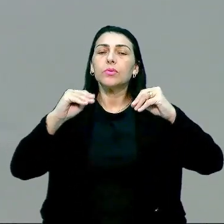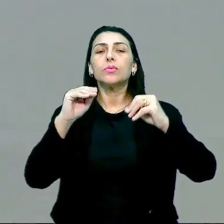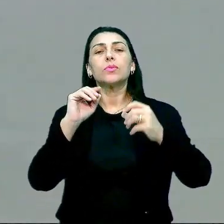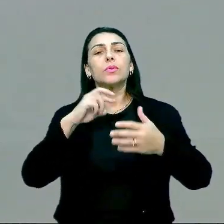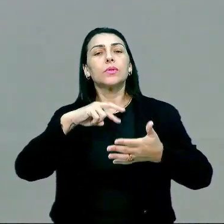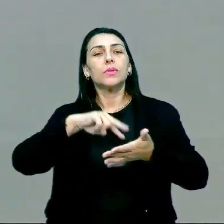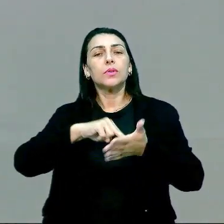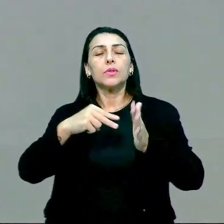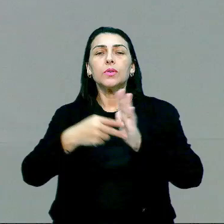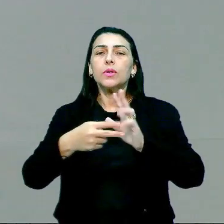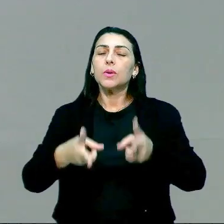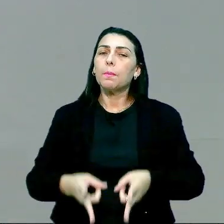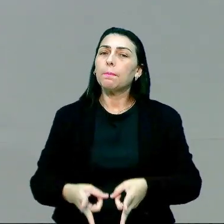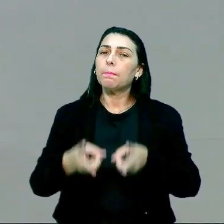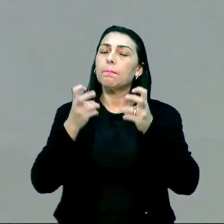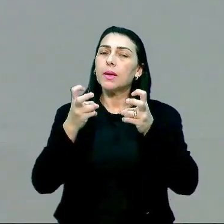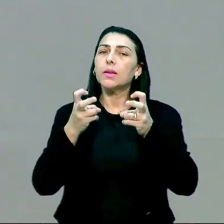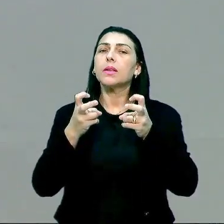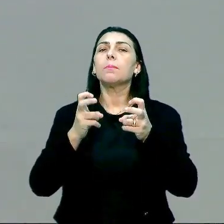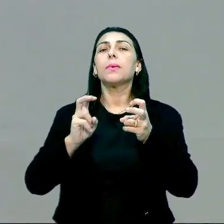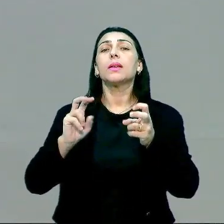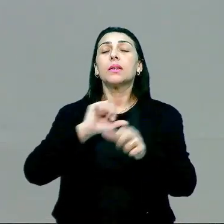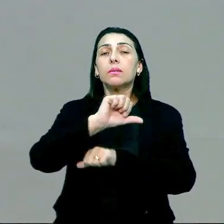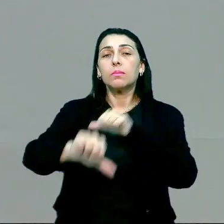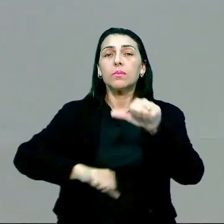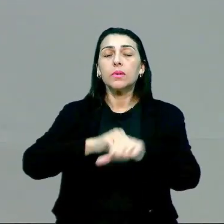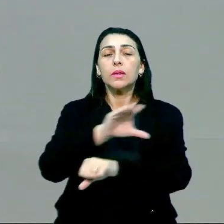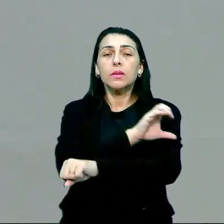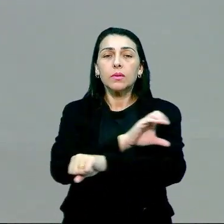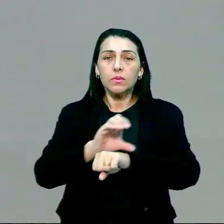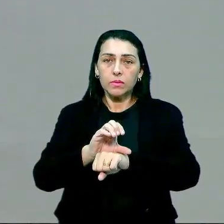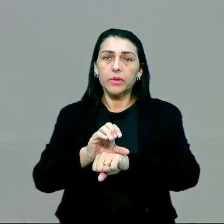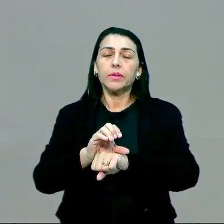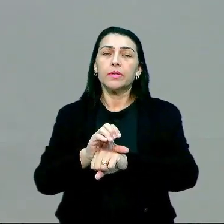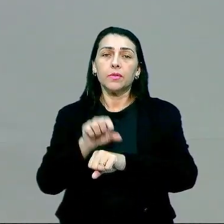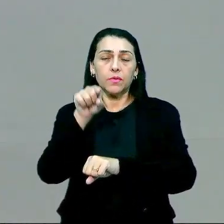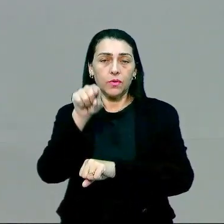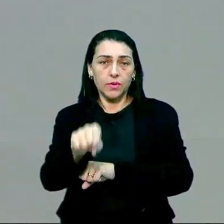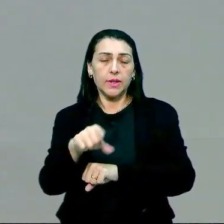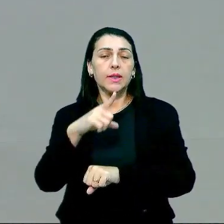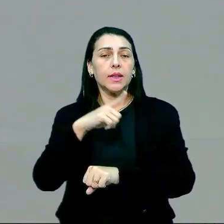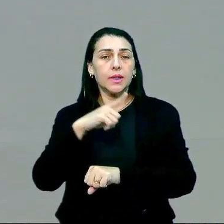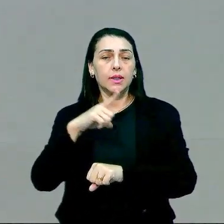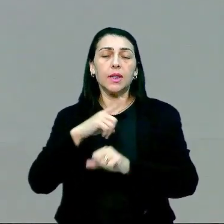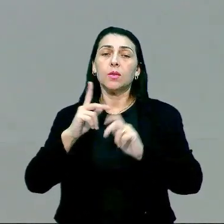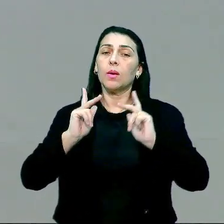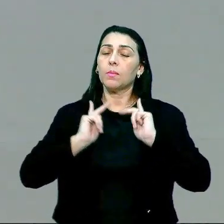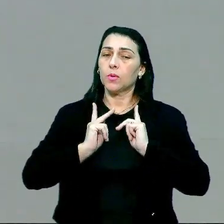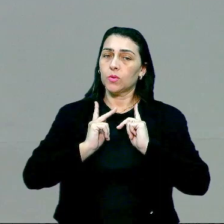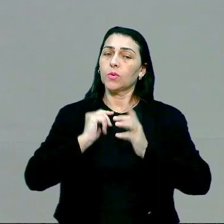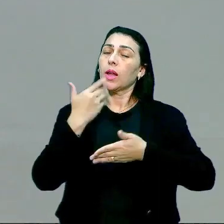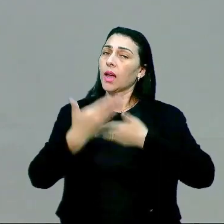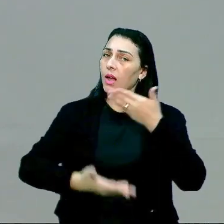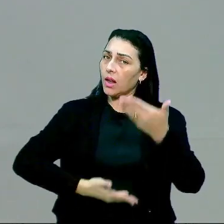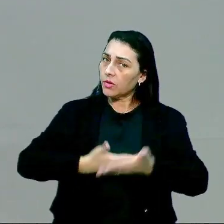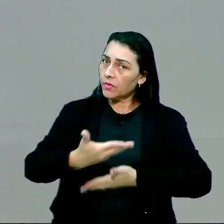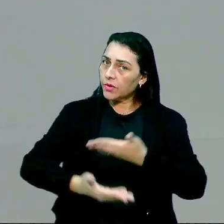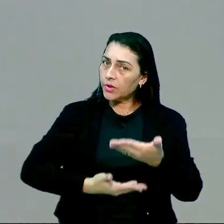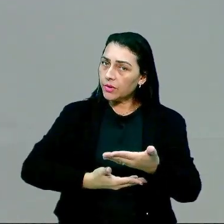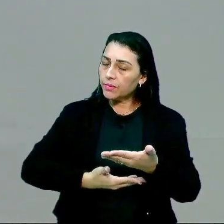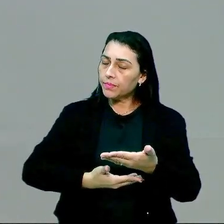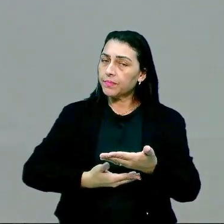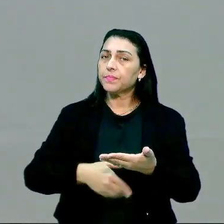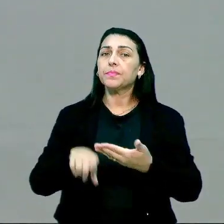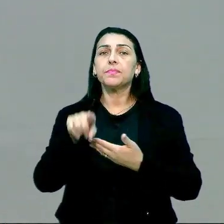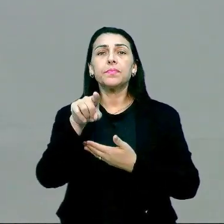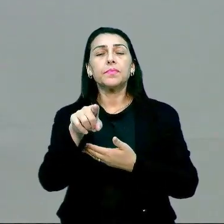de perceber essas variações culturais, você está tendo uma postura relativista.